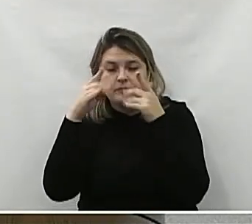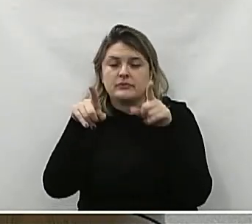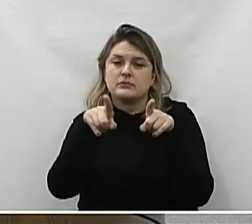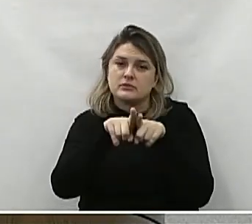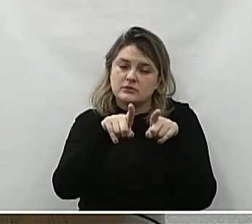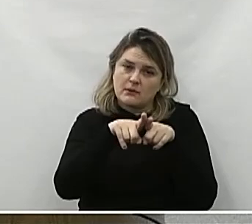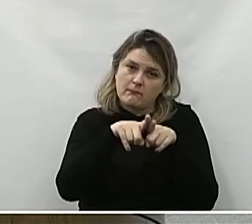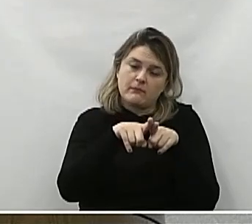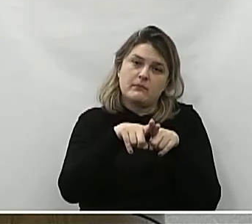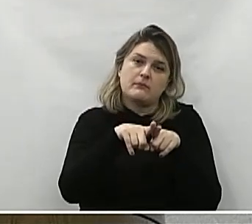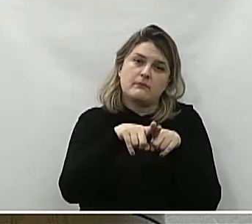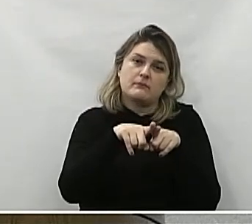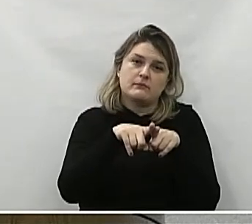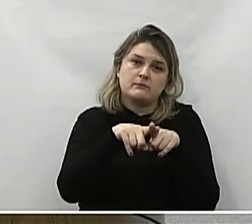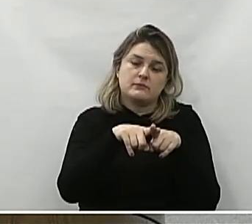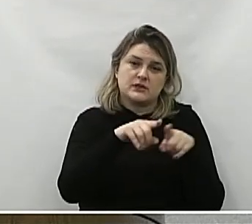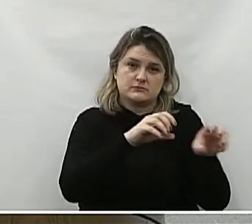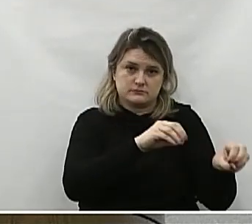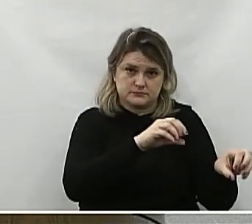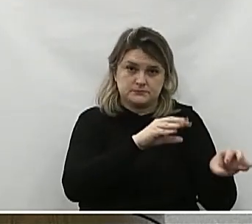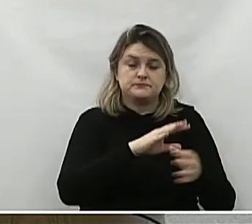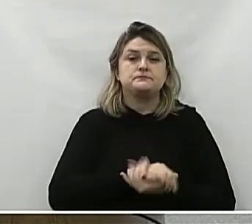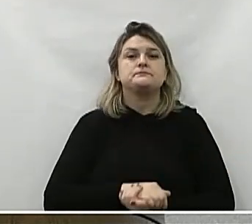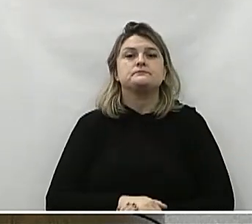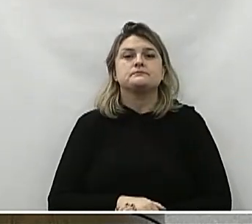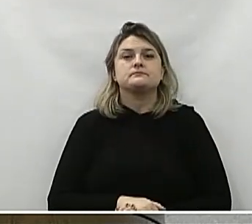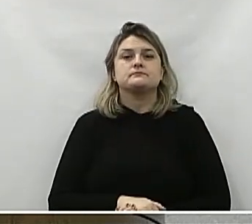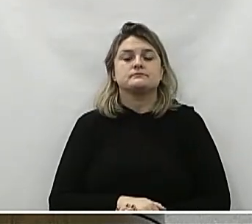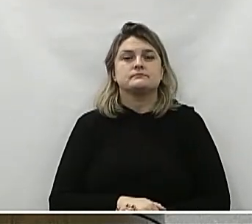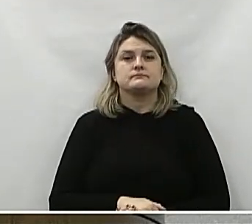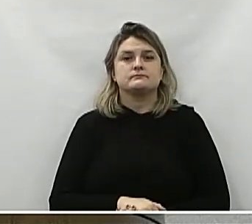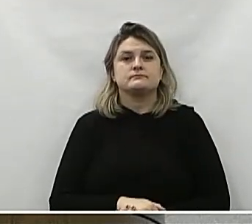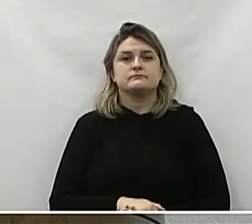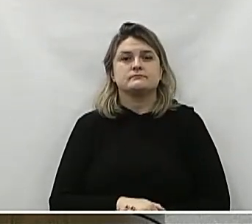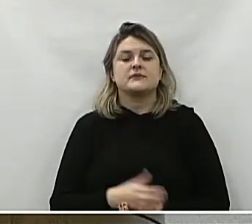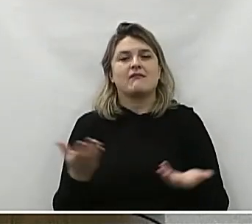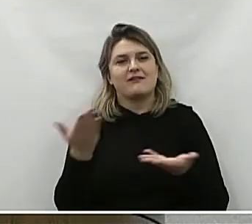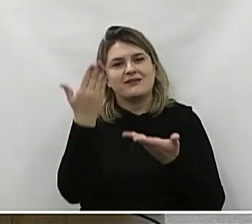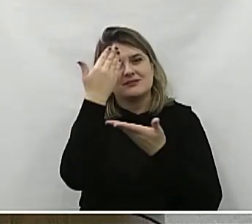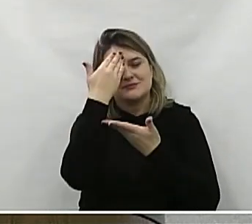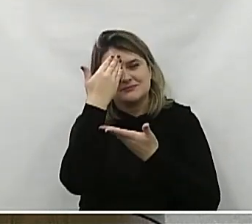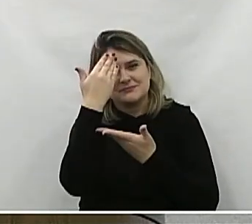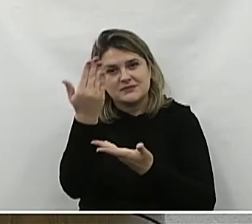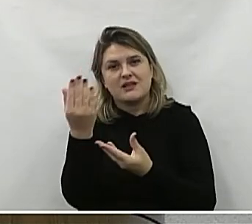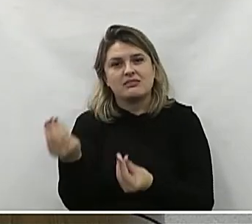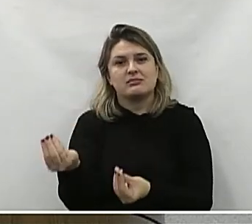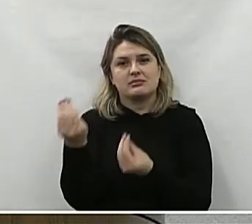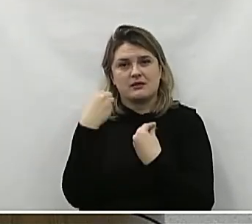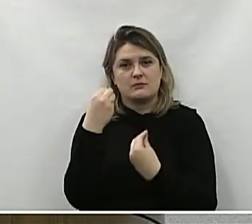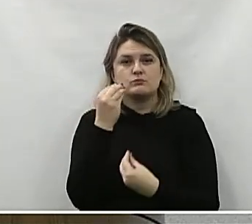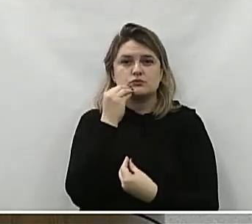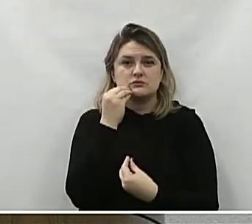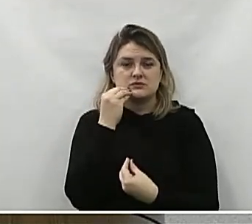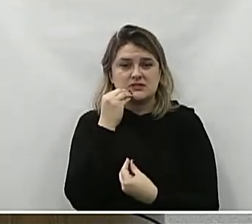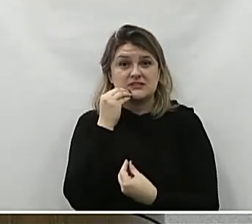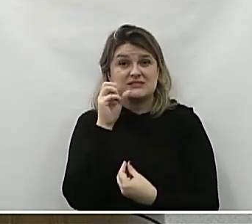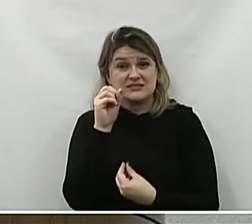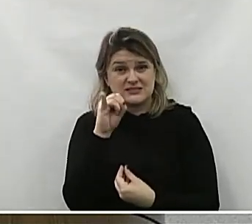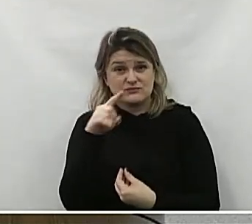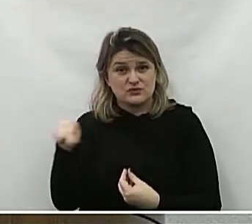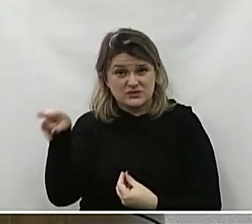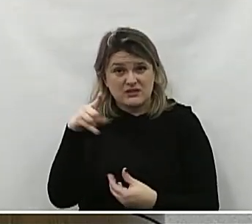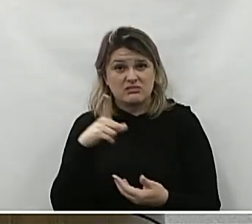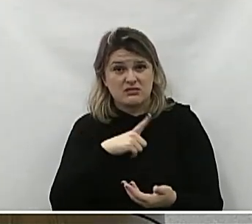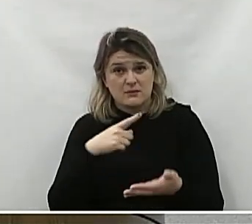a parte também é Educacional E então agradeço muito a oportunidade de alguém